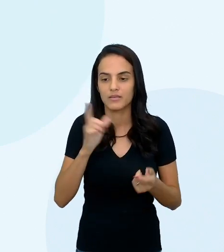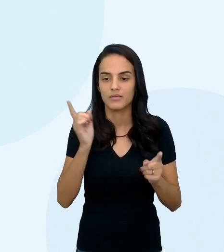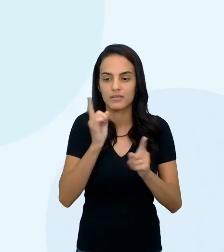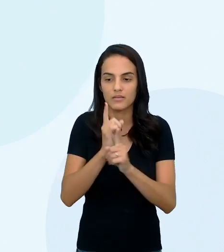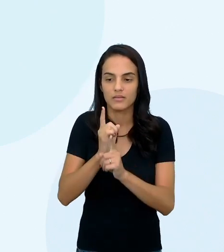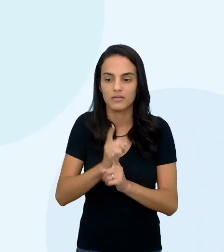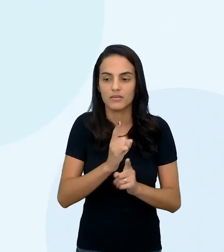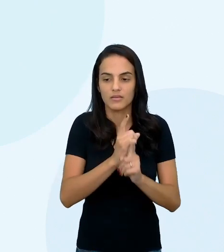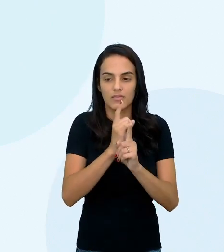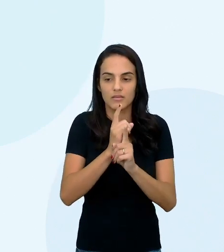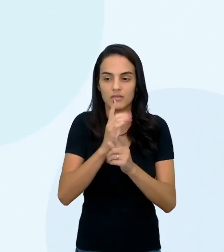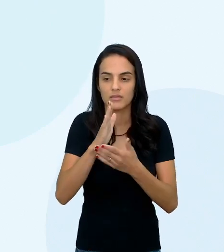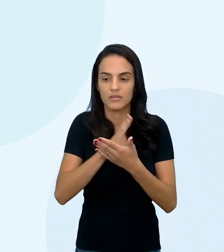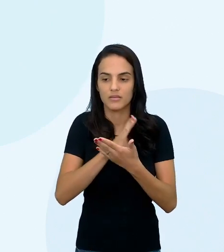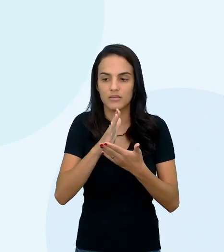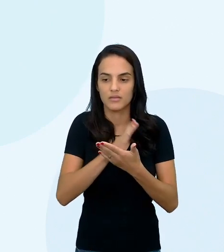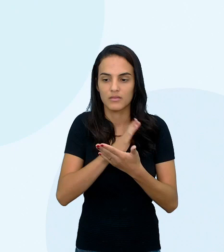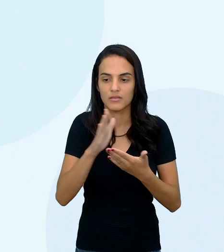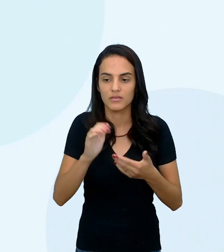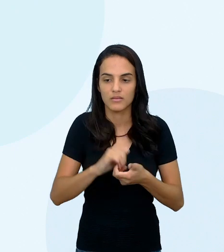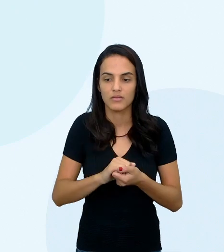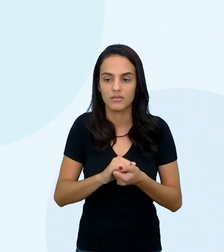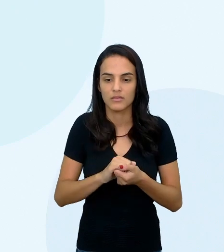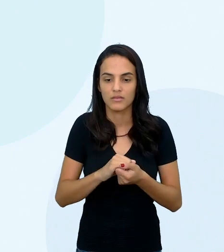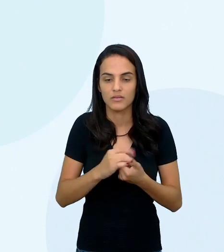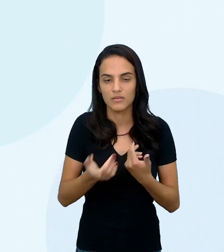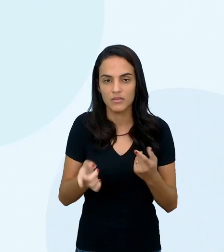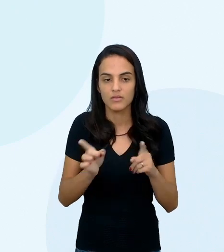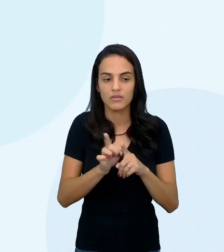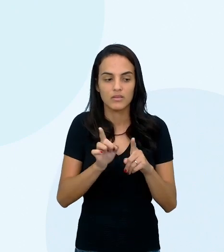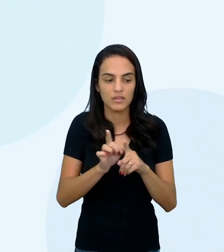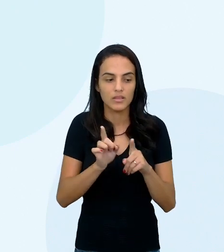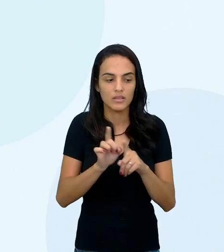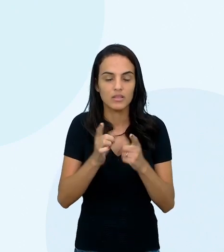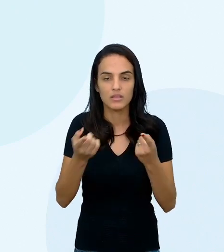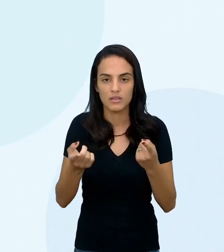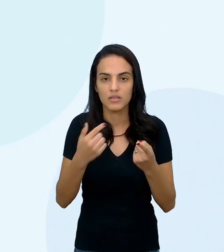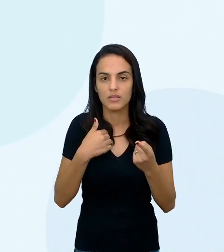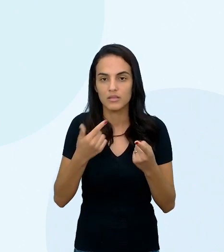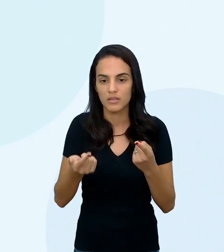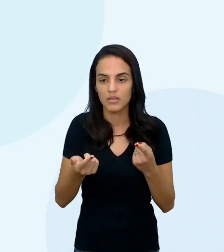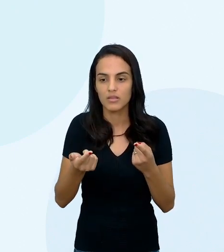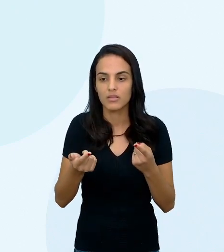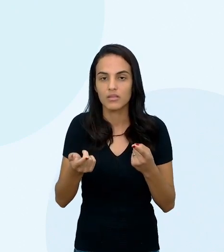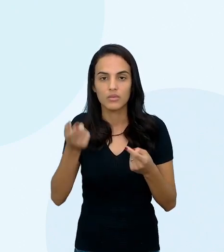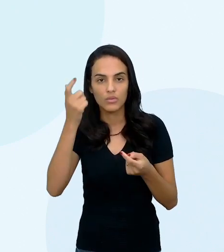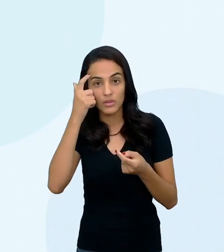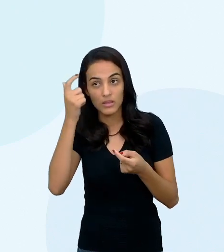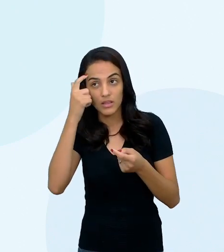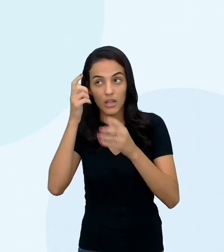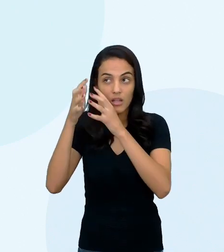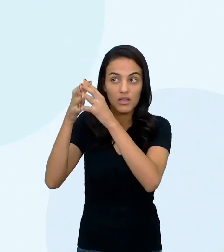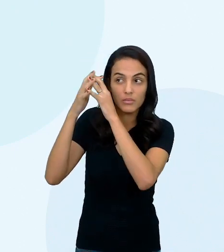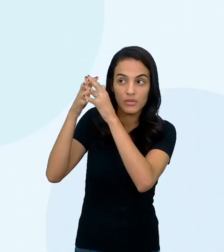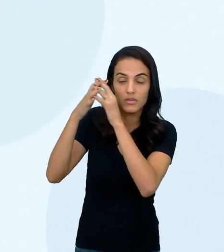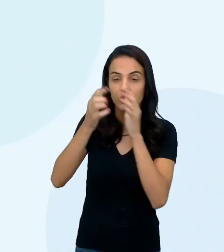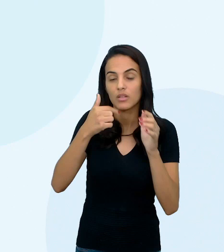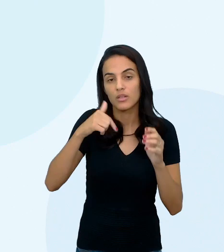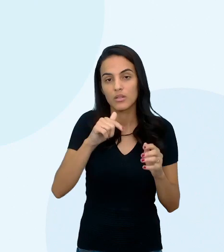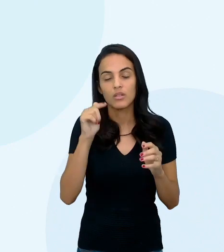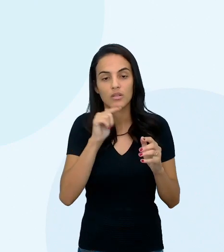recebem esses sinais e a partir daí esses sinais são enviados ali, né, para o cérebro, onde a gente consegue,